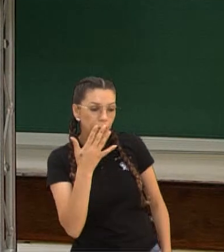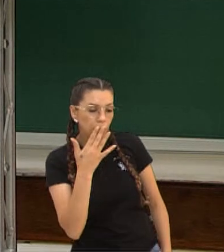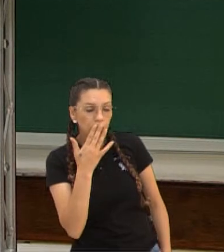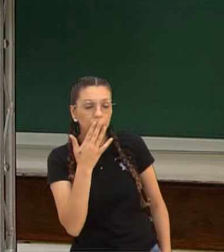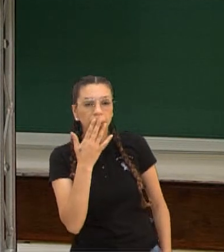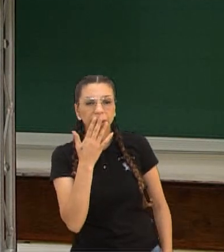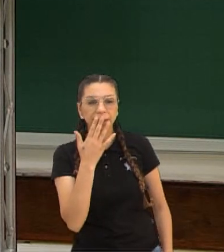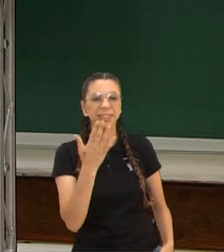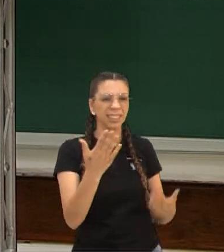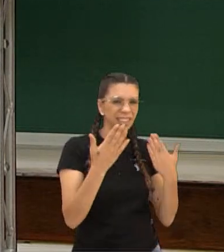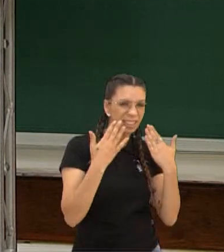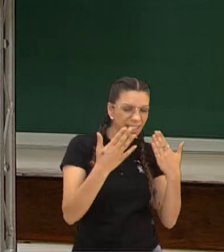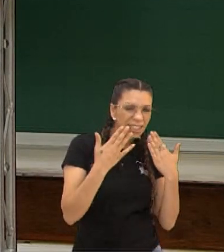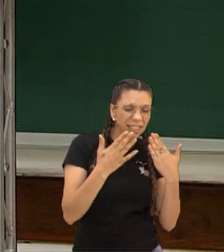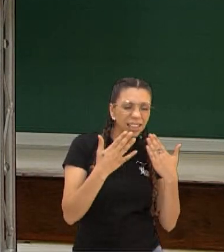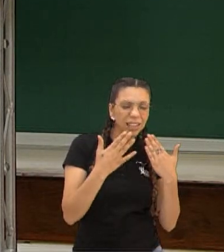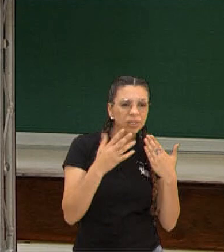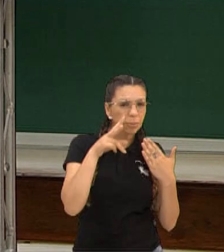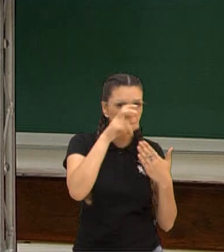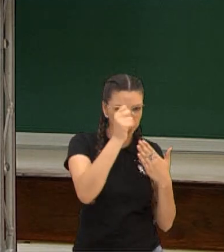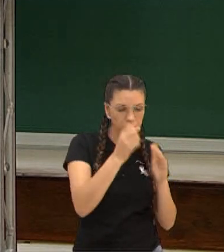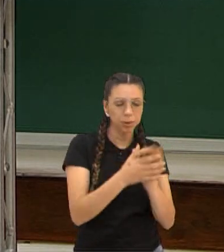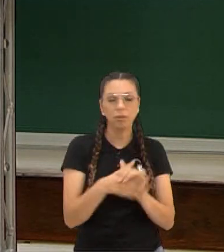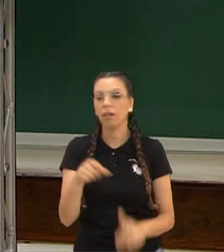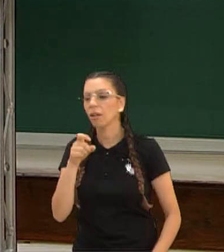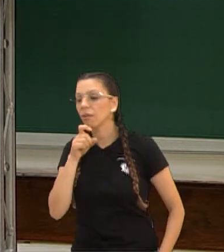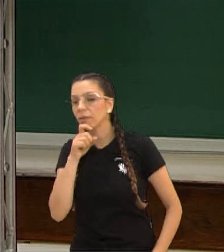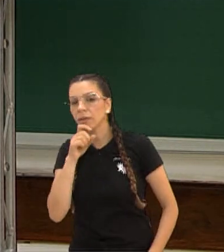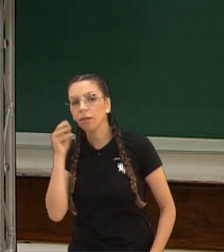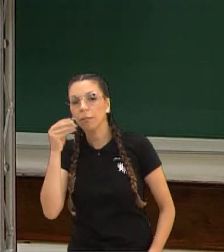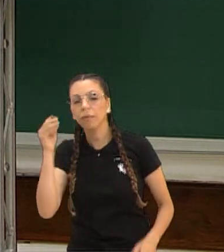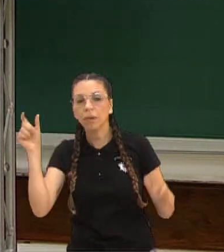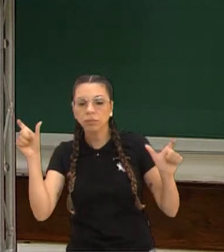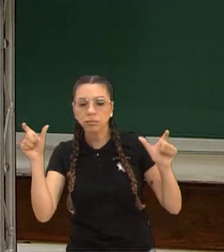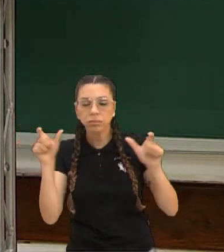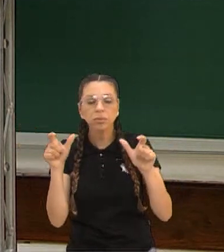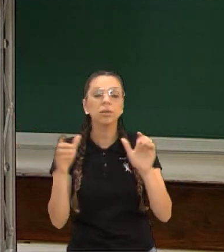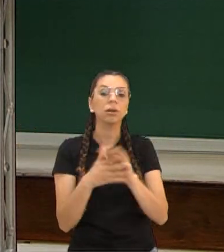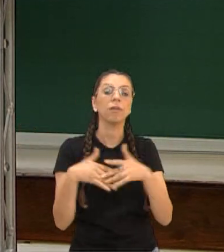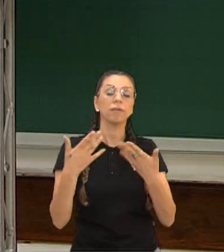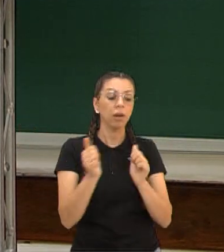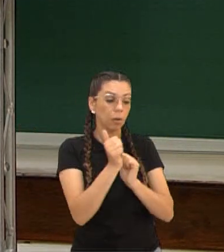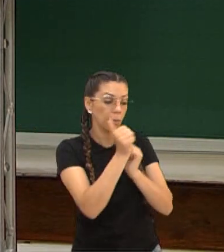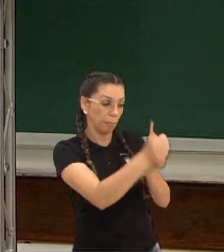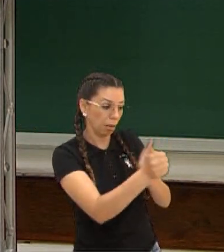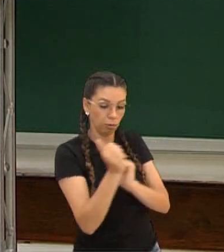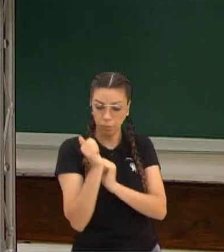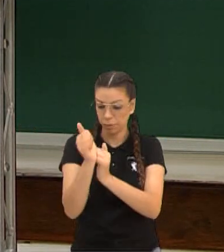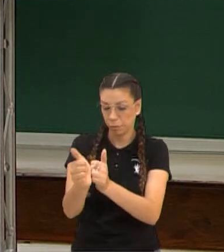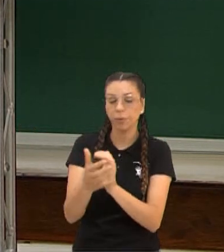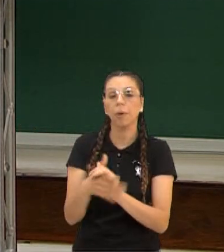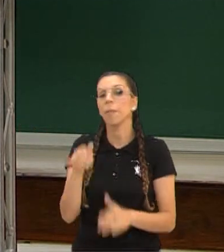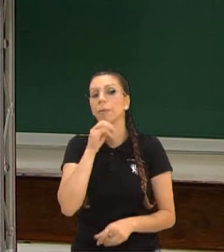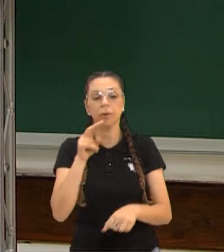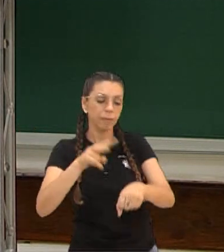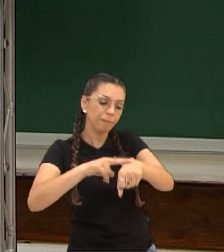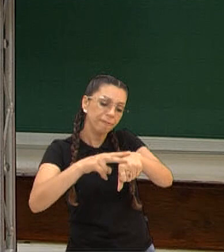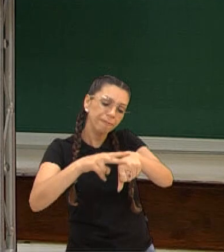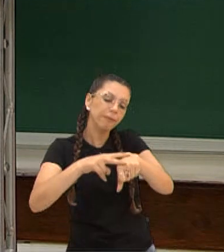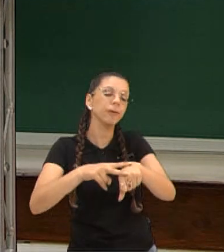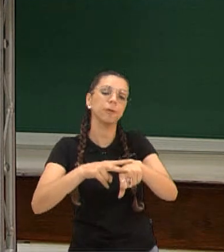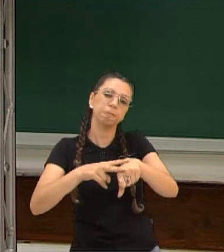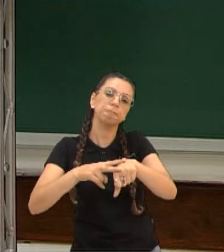fria. Por quê? Vai depender da cor que ela vai estar acompanhando. Lógico, se você colocar, você falar verde, verde é uma